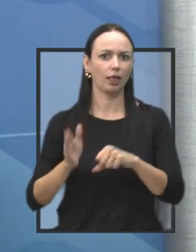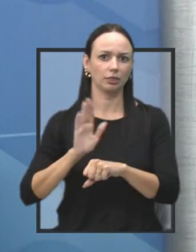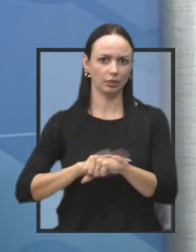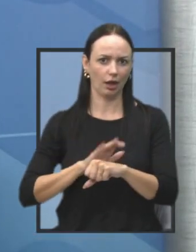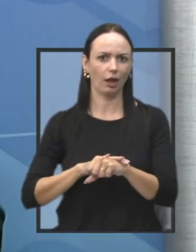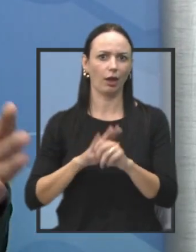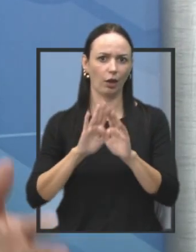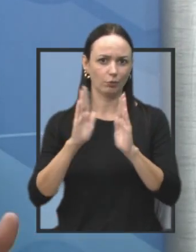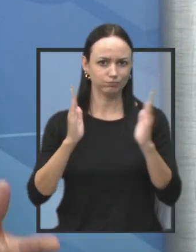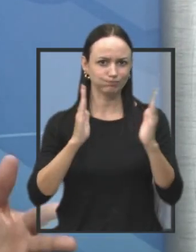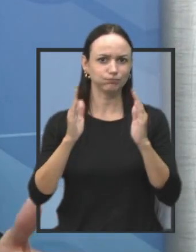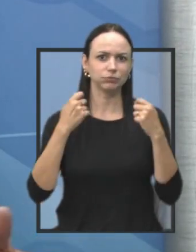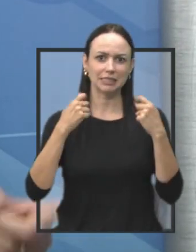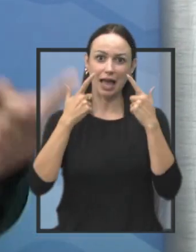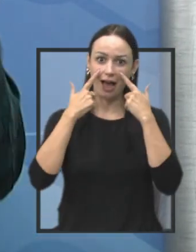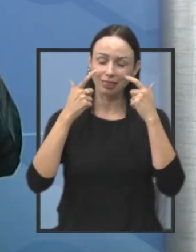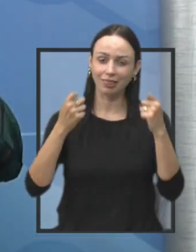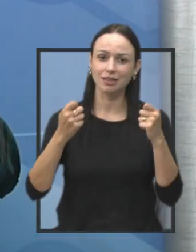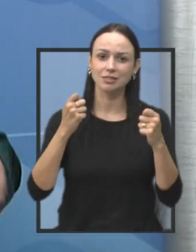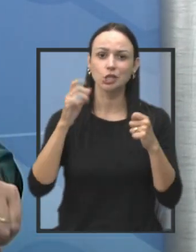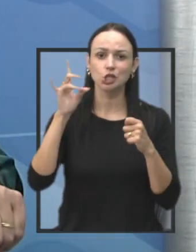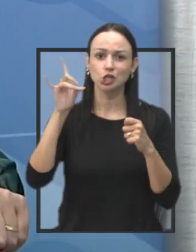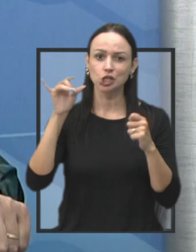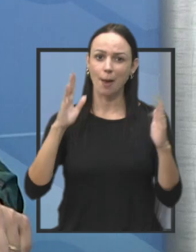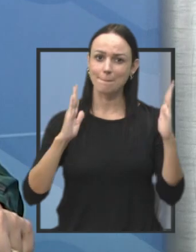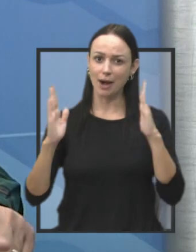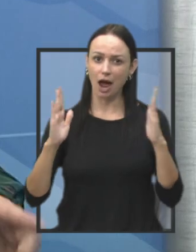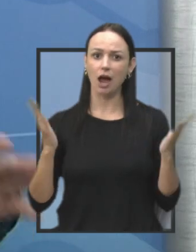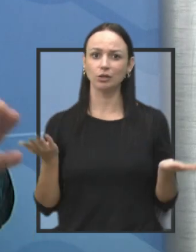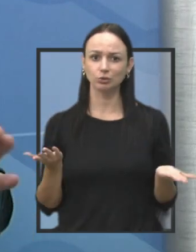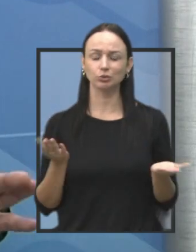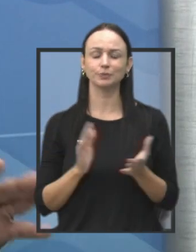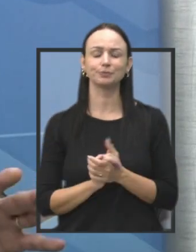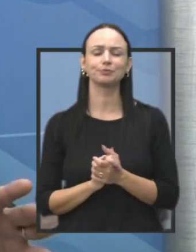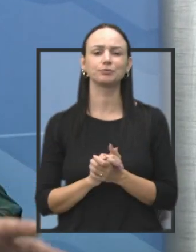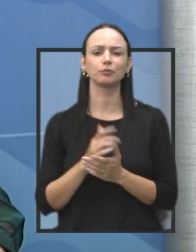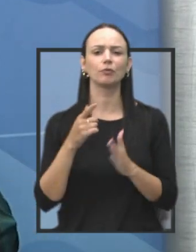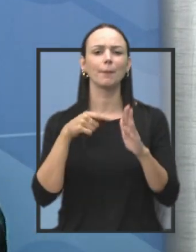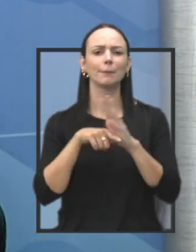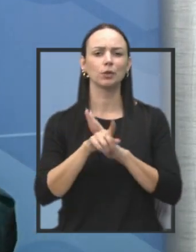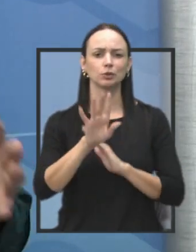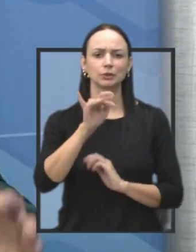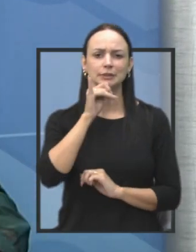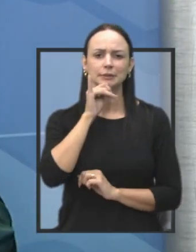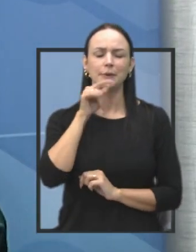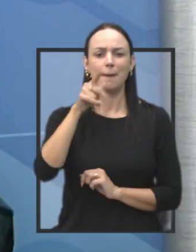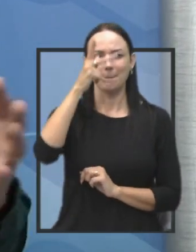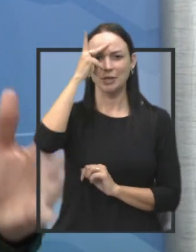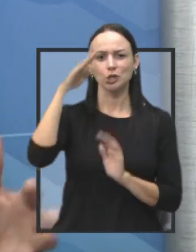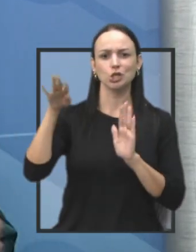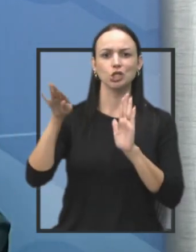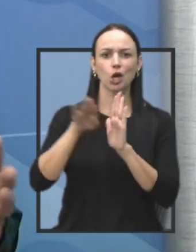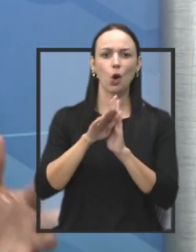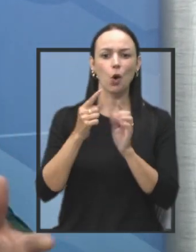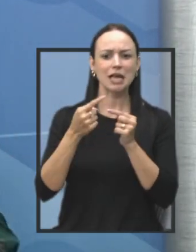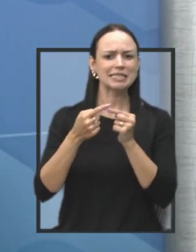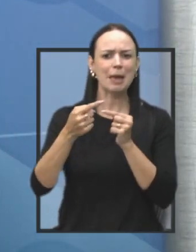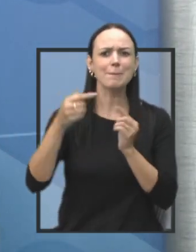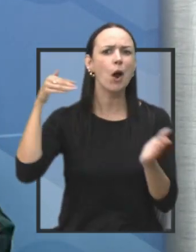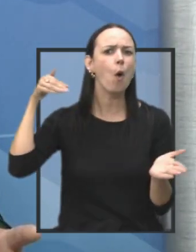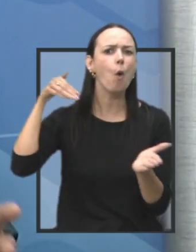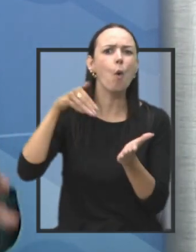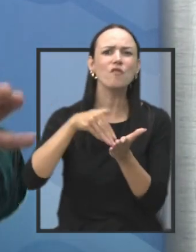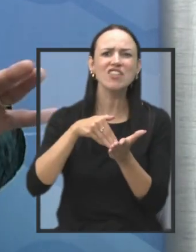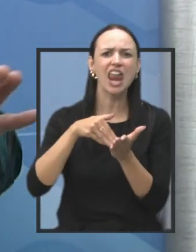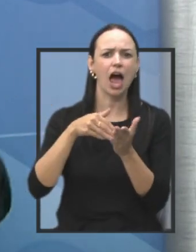fala pra gente certinho dessa questão dos prazos. E aproveitando a pergunta, aquela questão assim, a pessoa chegou ali na última semana, nas últimas horas, não